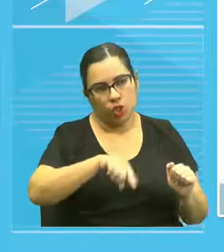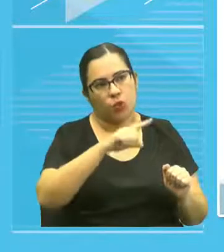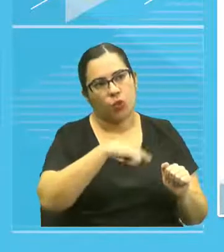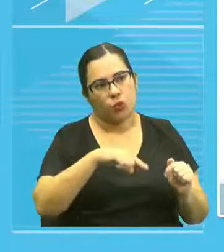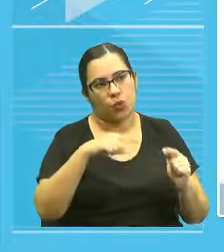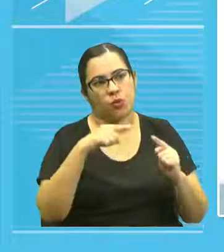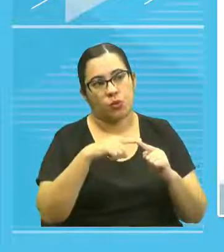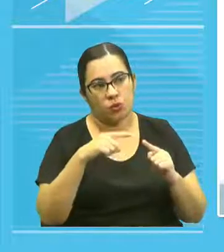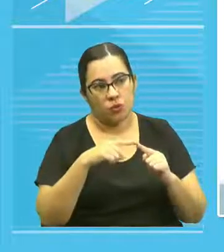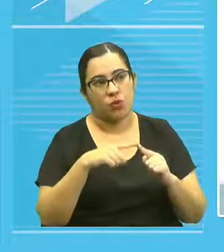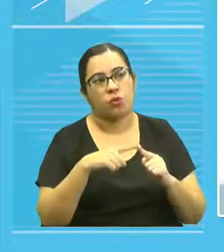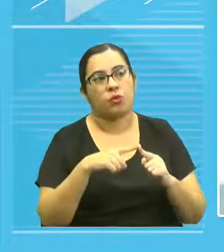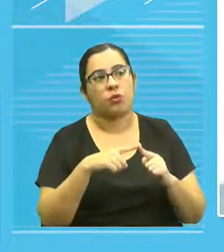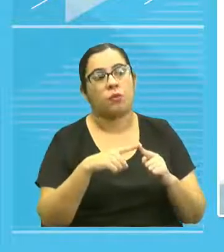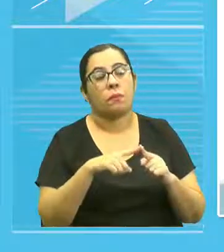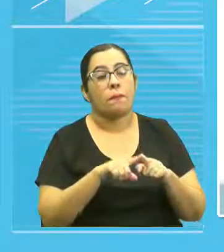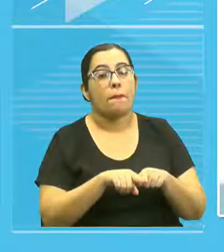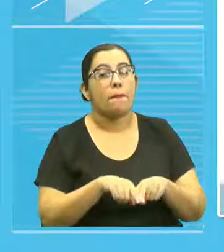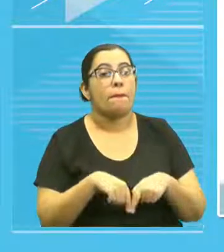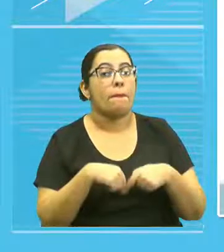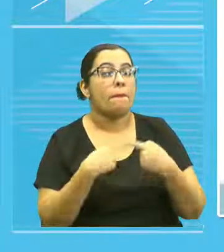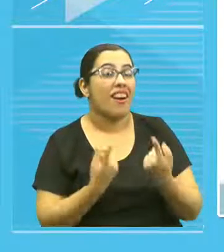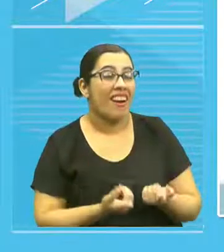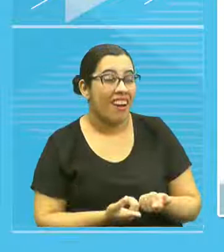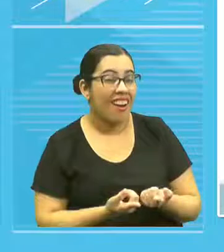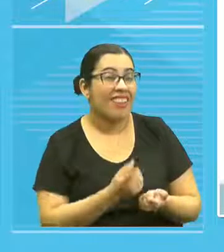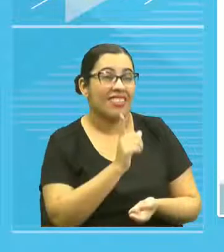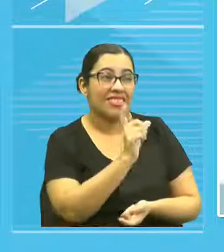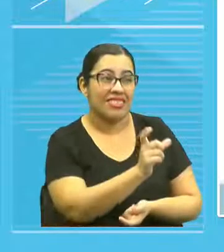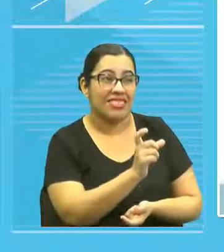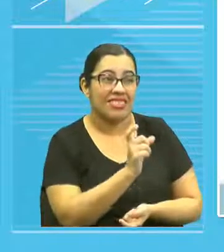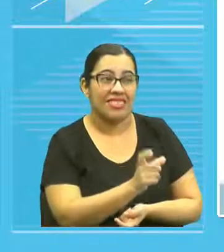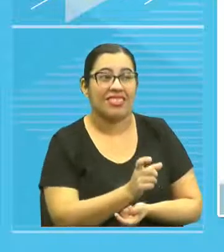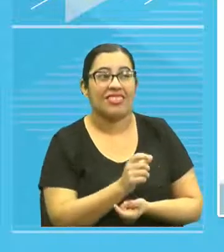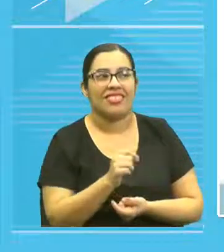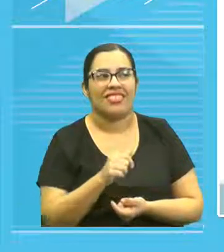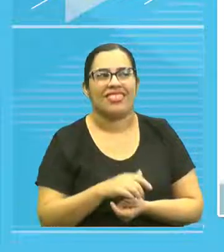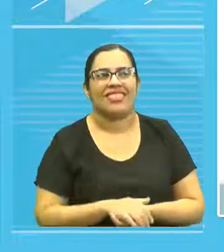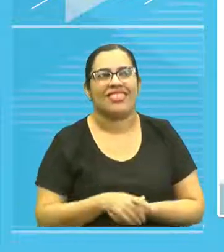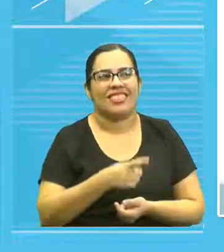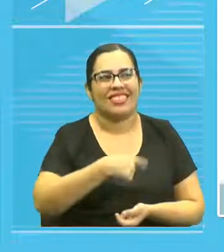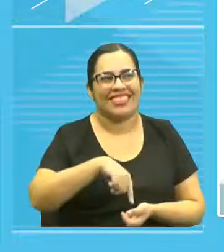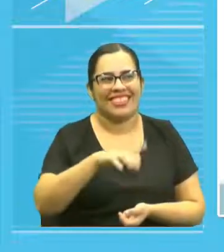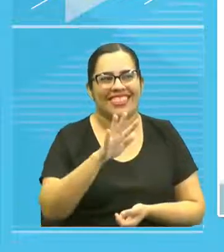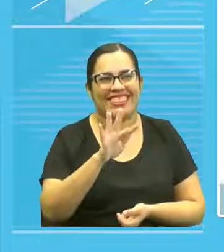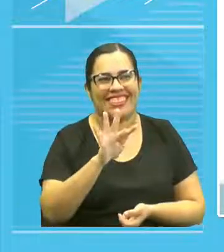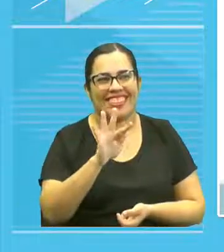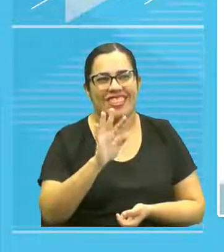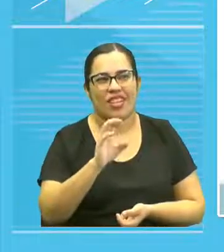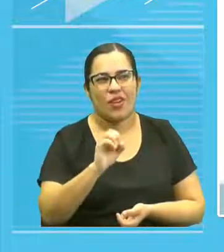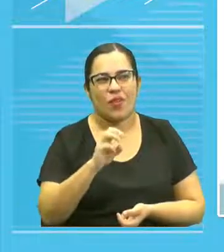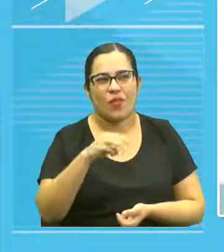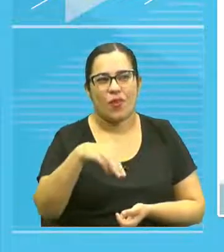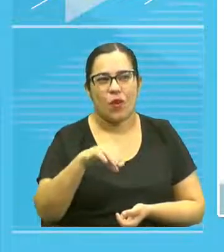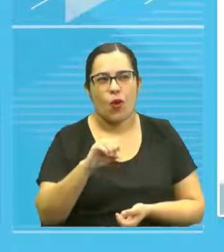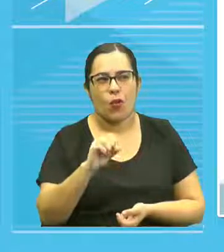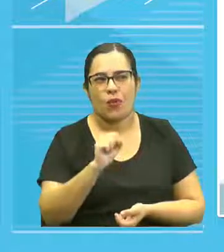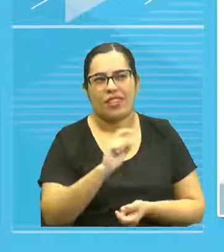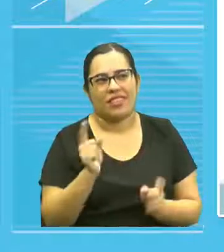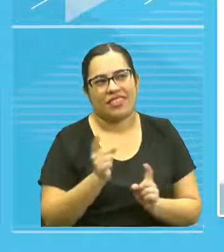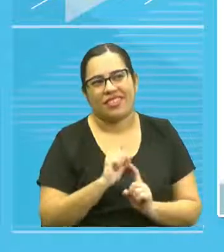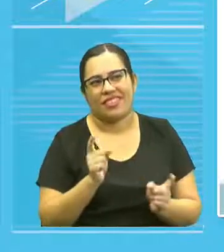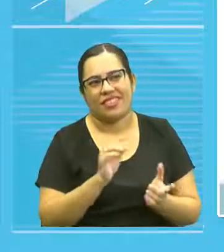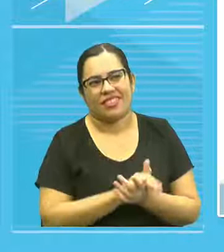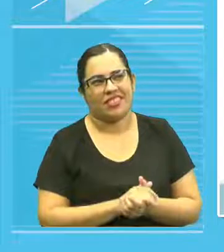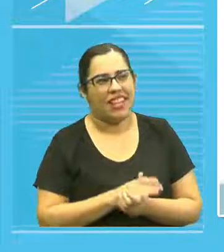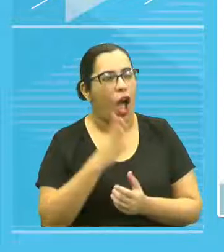nós bom então não usa a gente foi em a gente fomos a gente fomos o a gente vamos